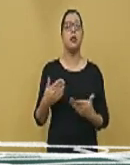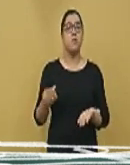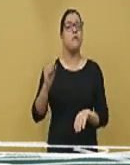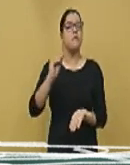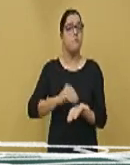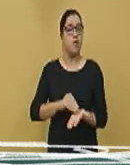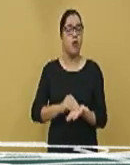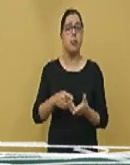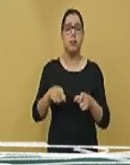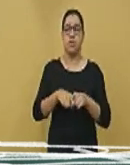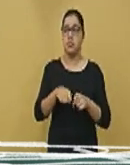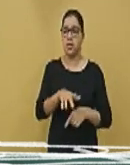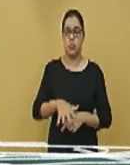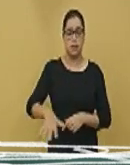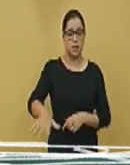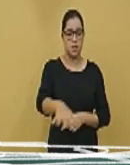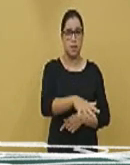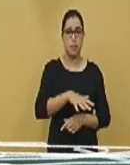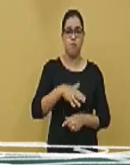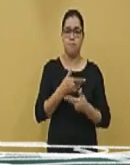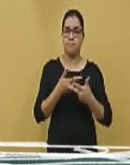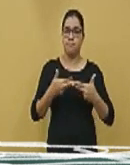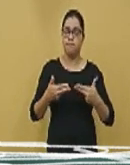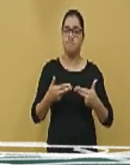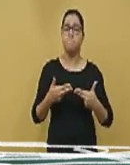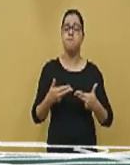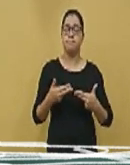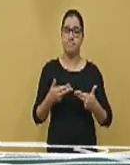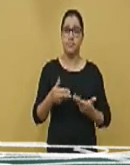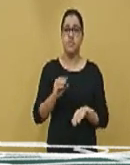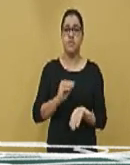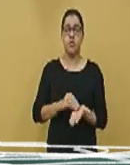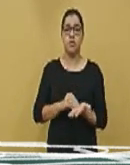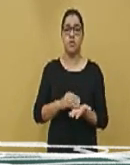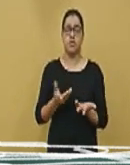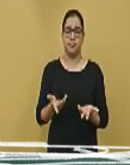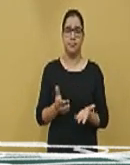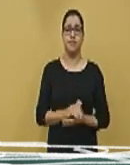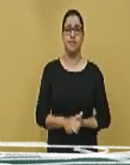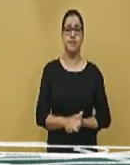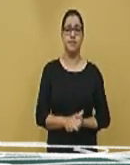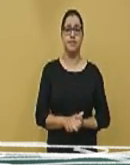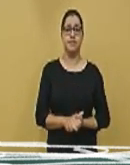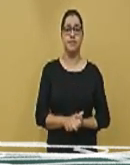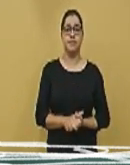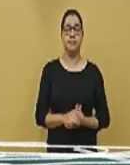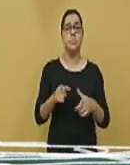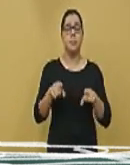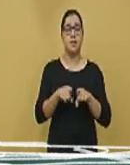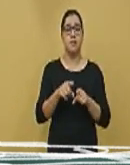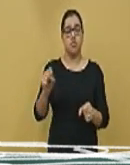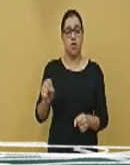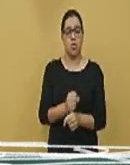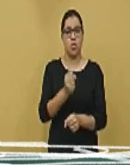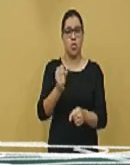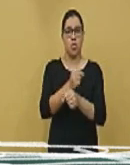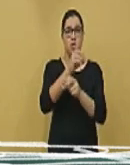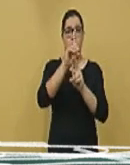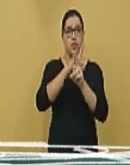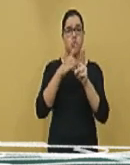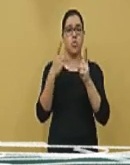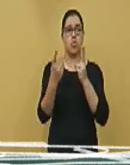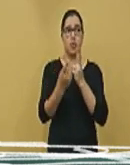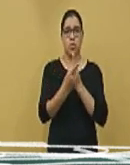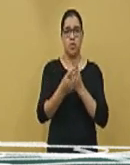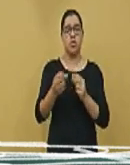licenciamento ambiental que existia dentro da universidade, né? Que existia na universidade. A universidade foi construída, né? O senhor é engenheiro, o